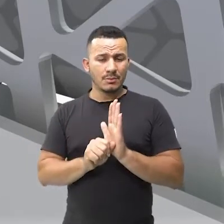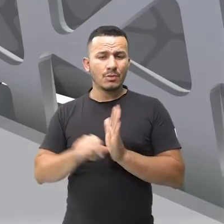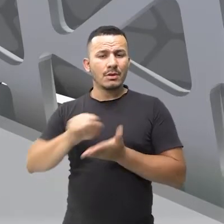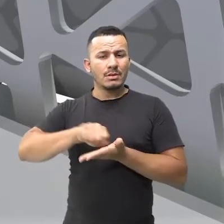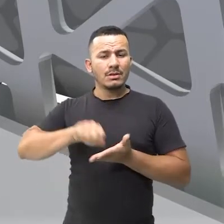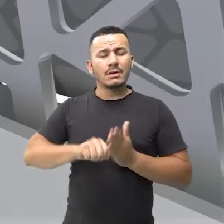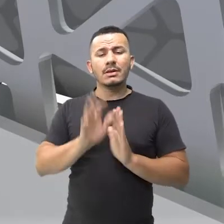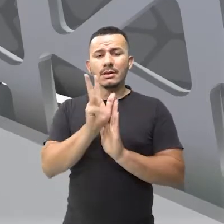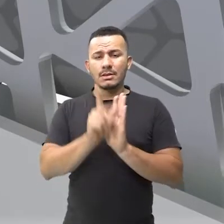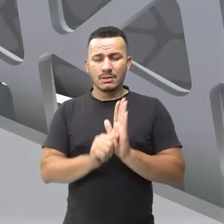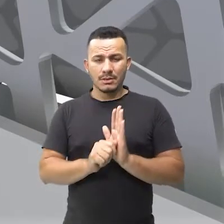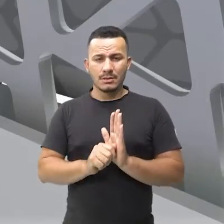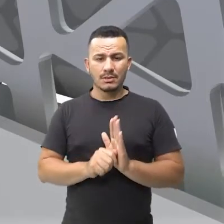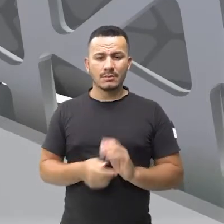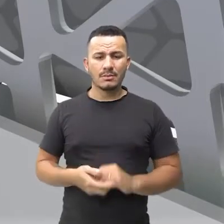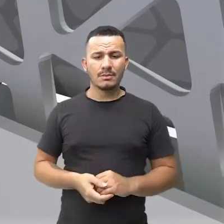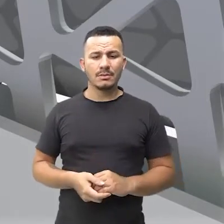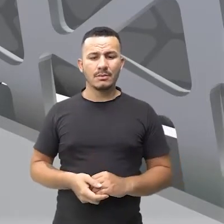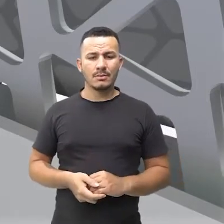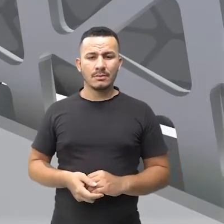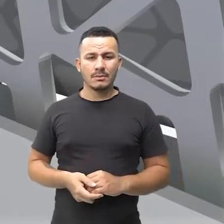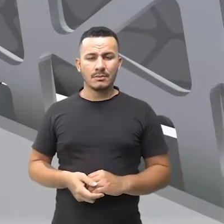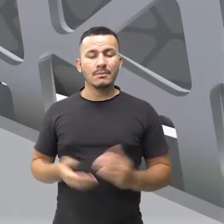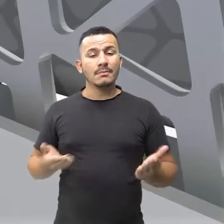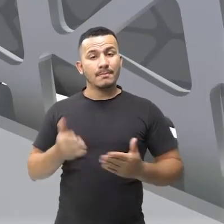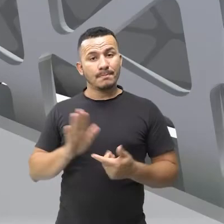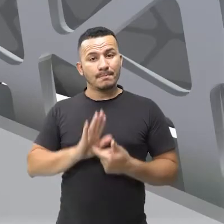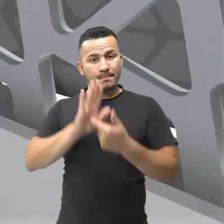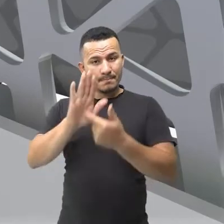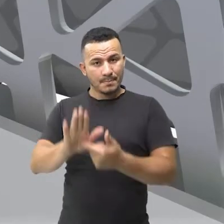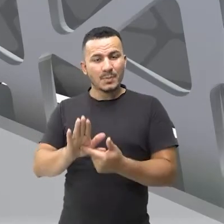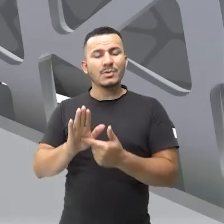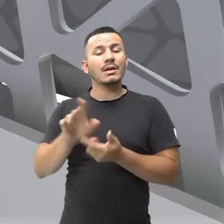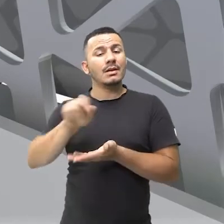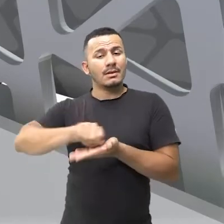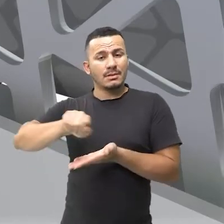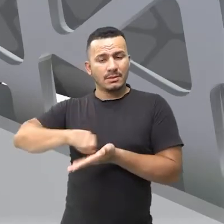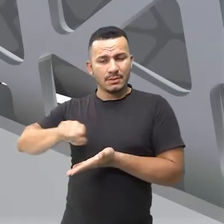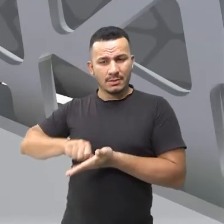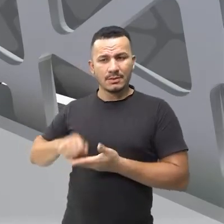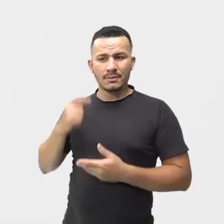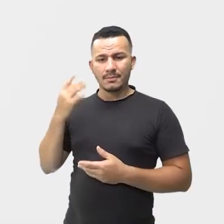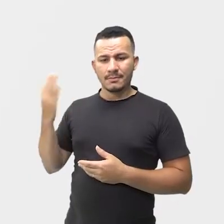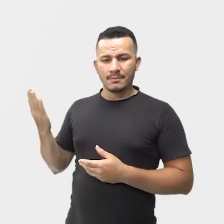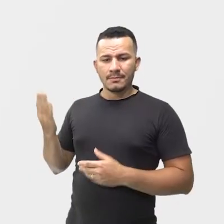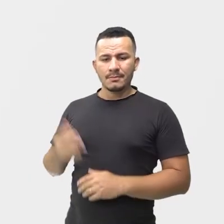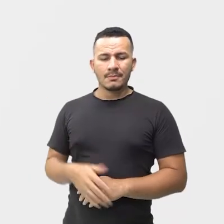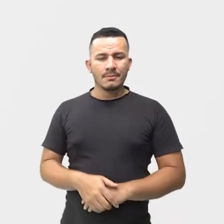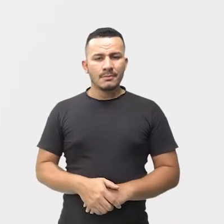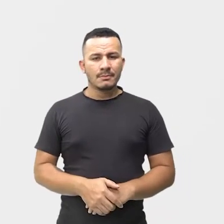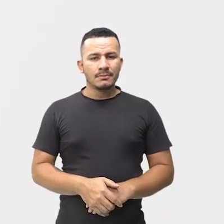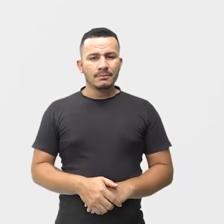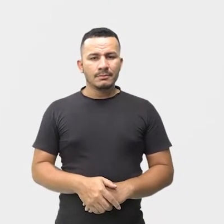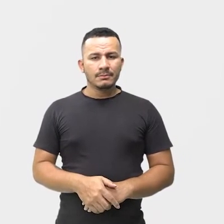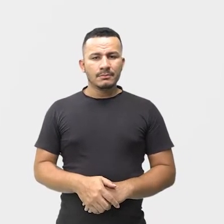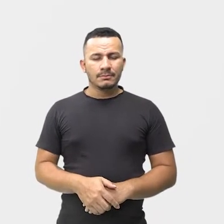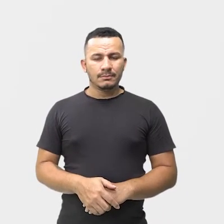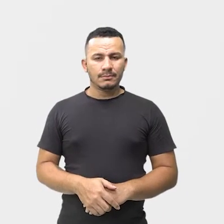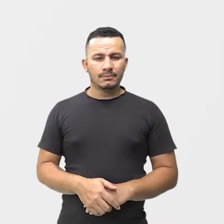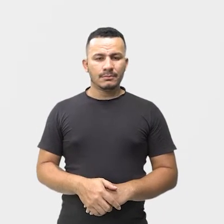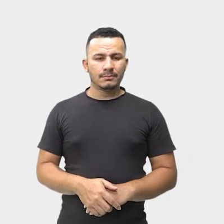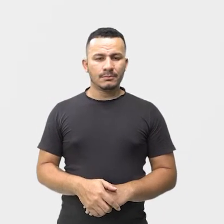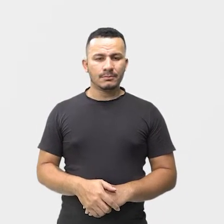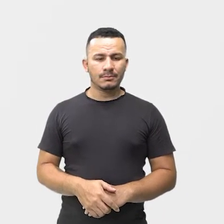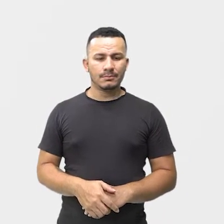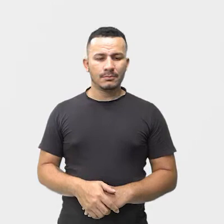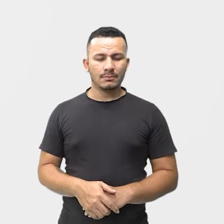certo? A gente vai mostrar para vocês como é que era essa escrita egípcia. Olha só, era